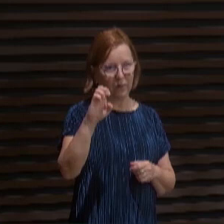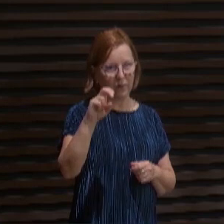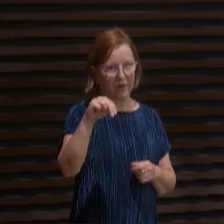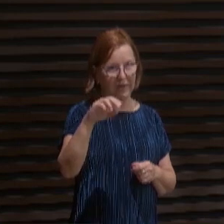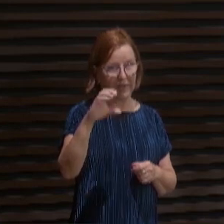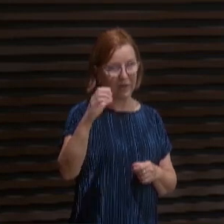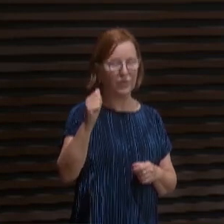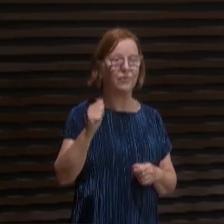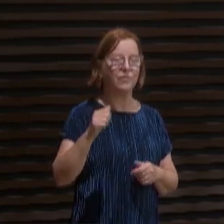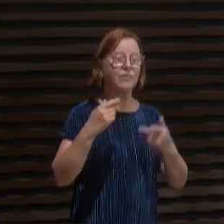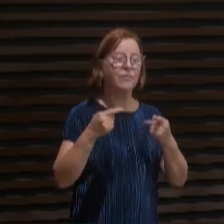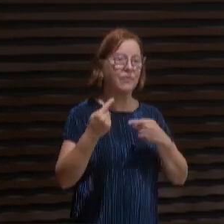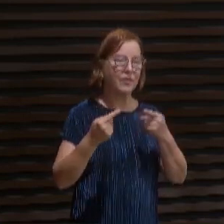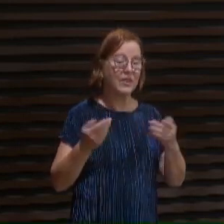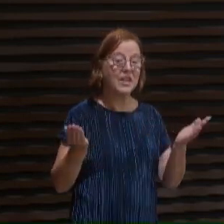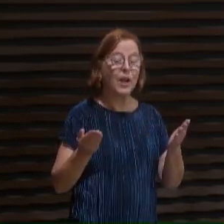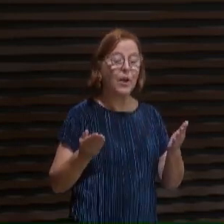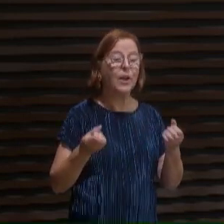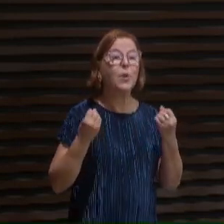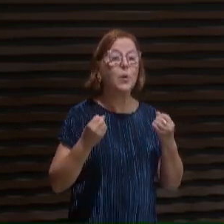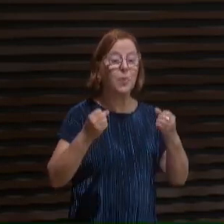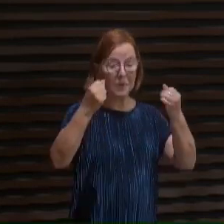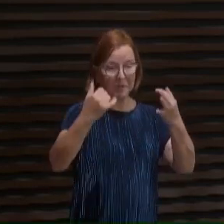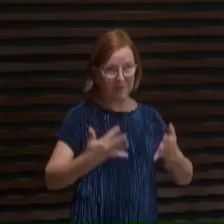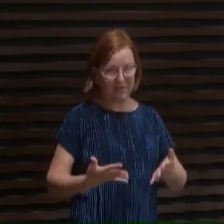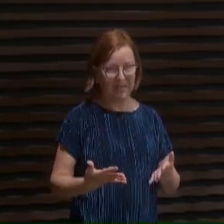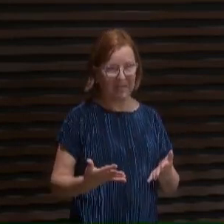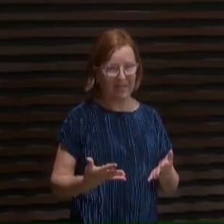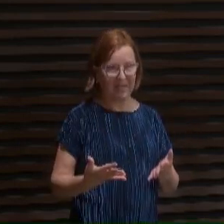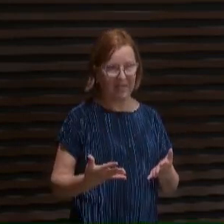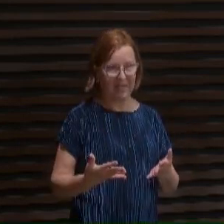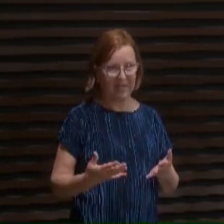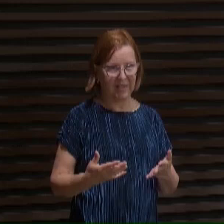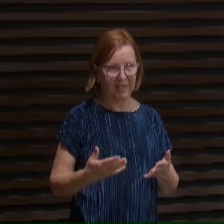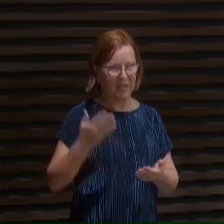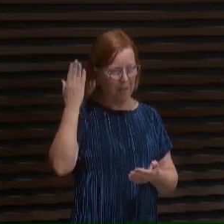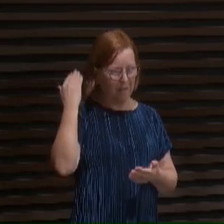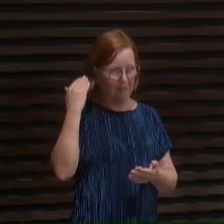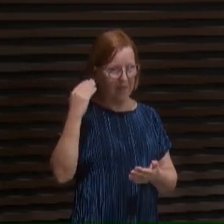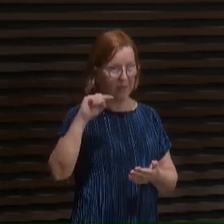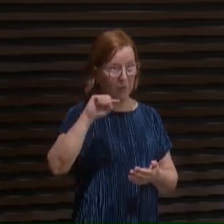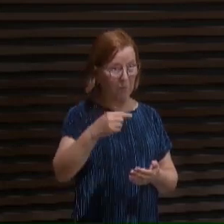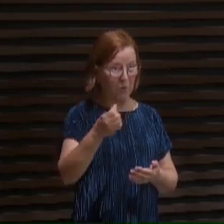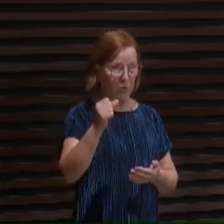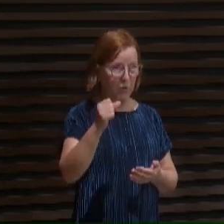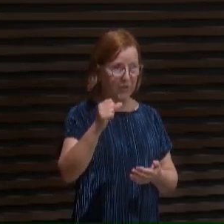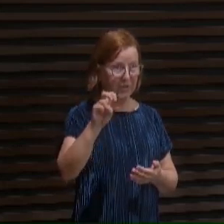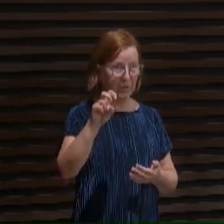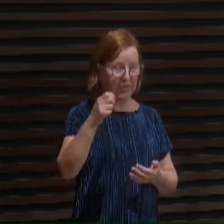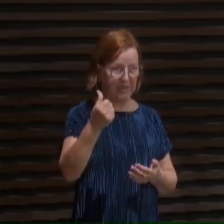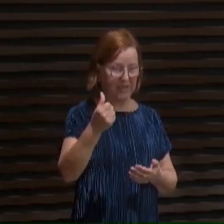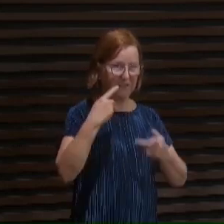E agora, como é que explica? Essa conversa que vocês disseram lá em 1856, na Universidade de